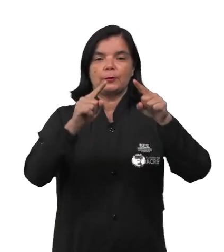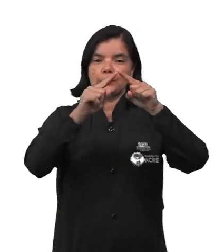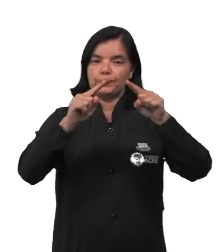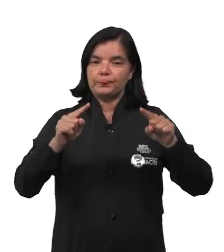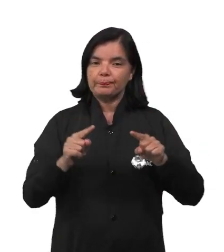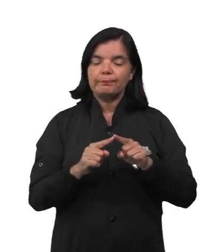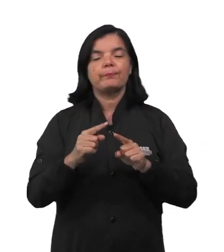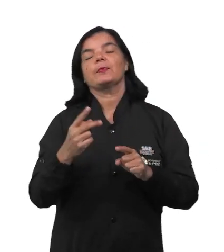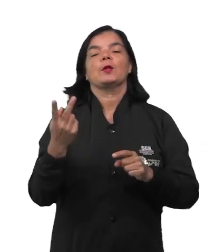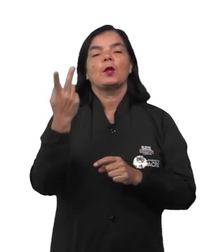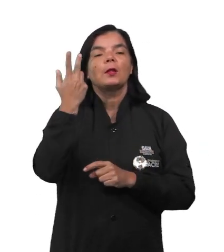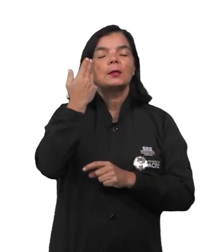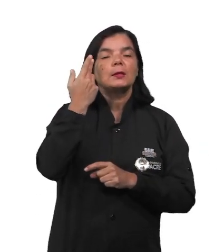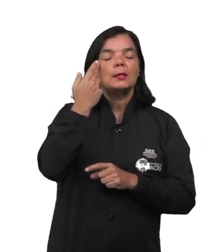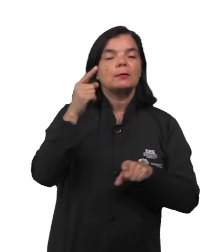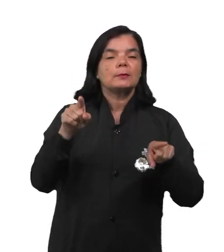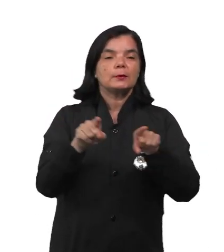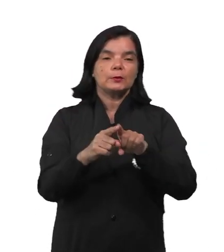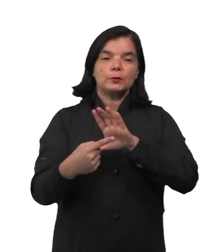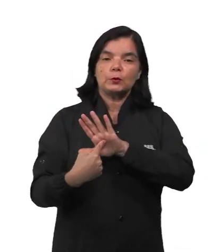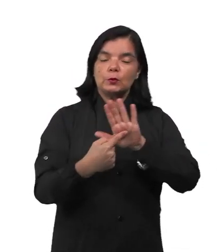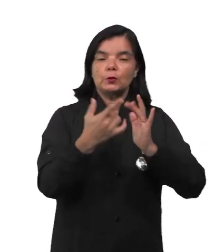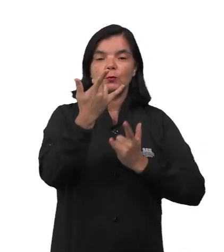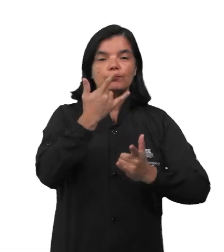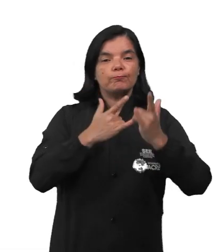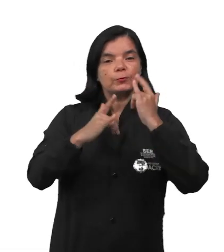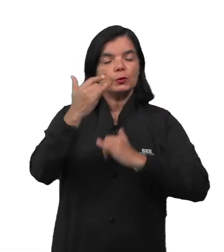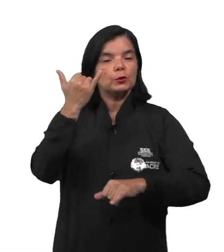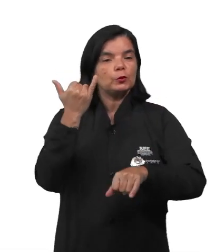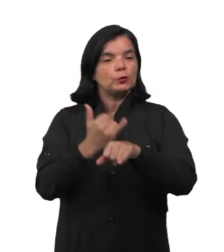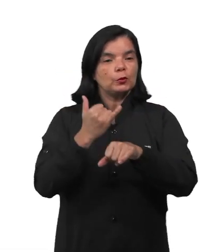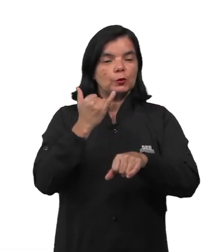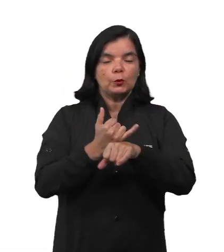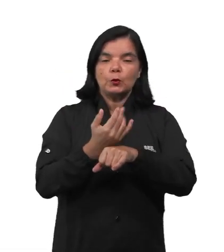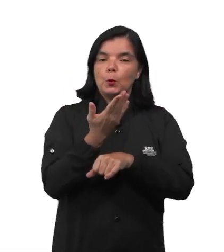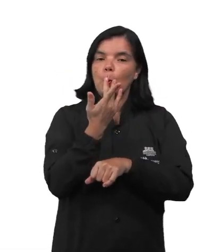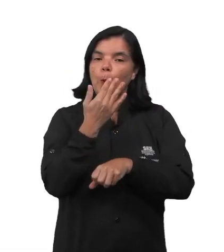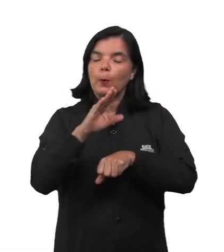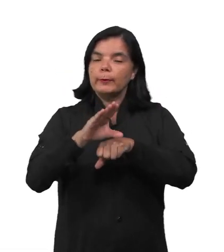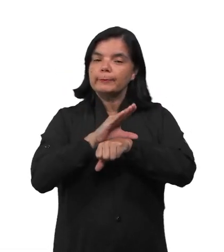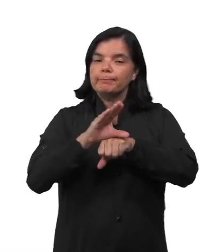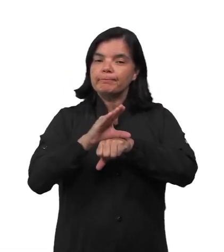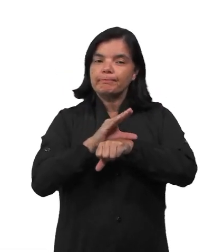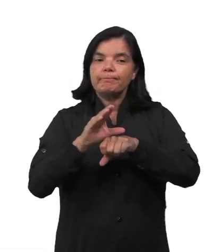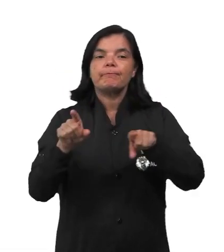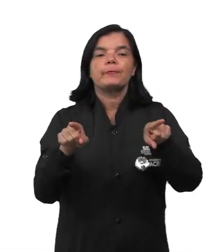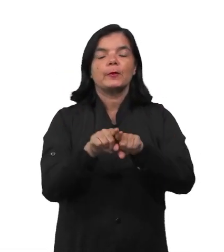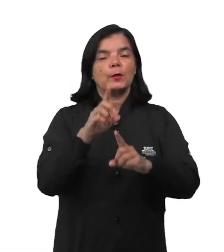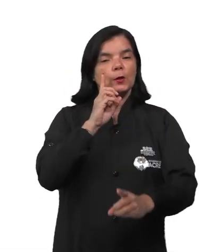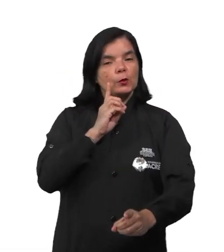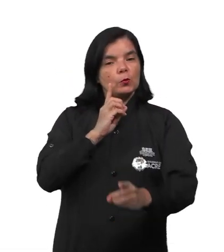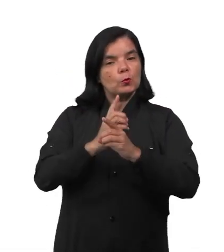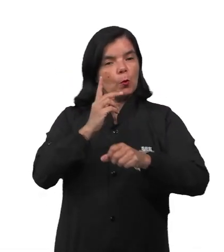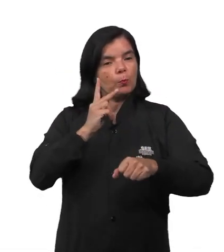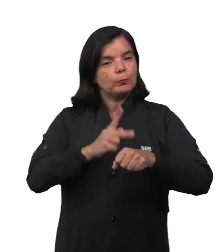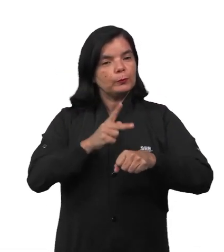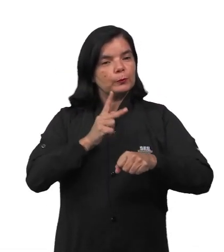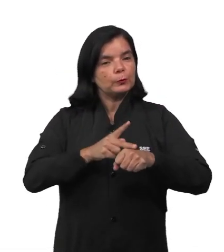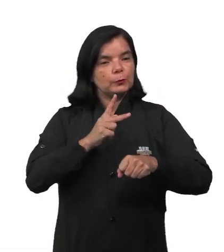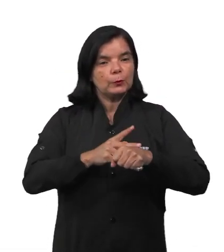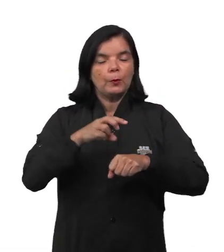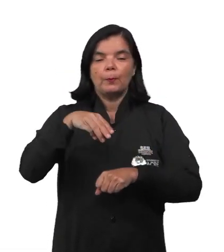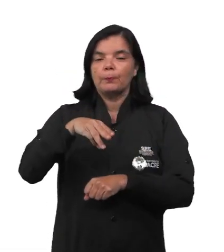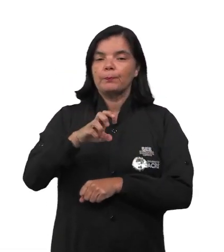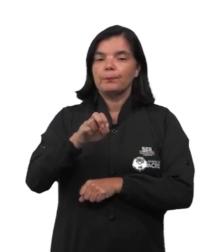forma natural de carbono cristalino apresenta brilho metálico e cor acinzentada metálica. E pode ser encontrada em rochas metamórficas